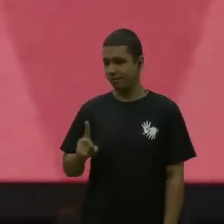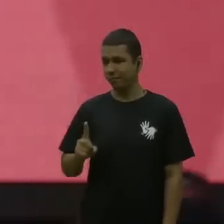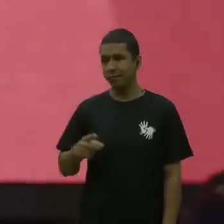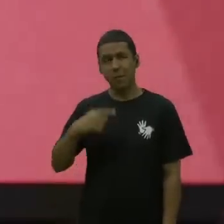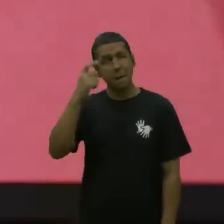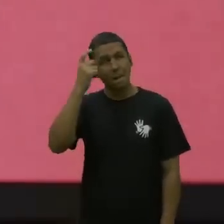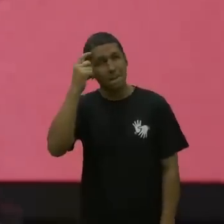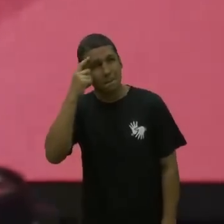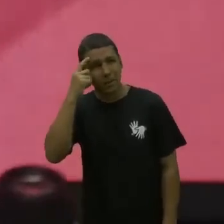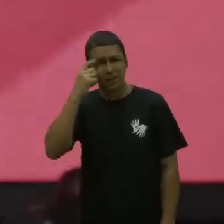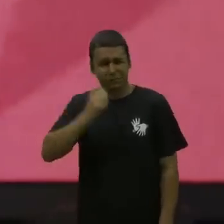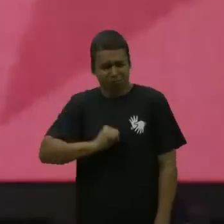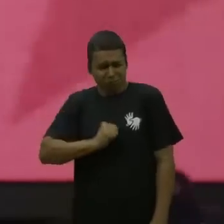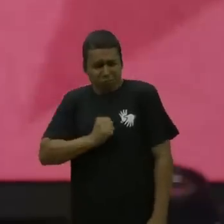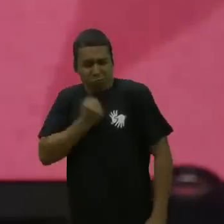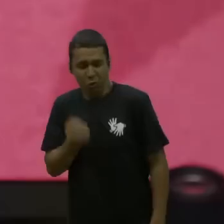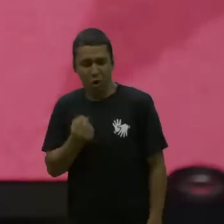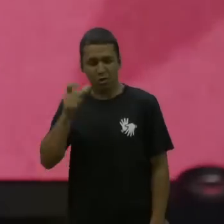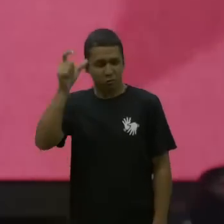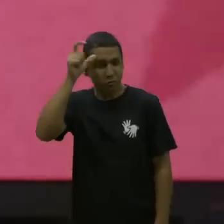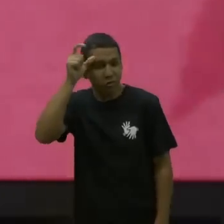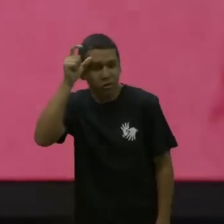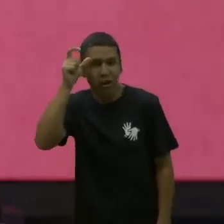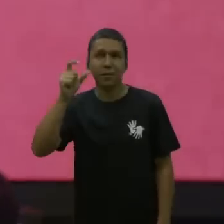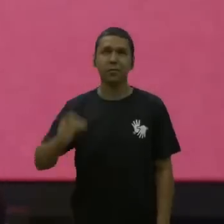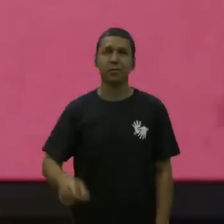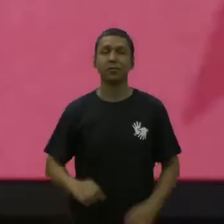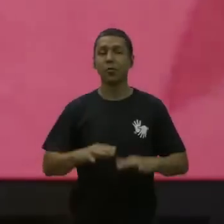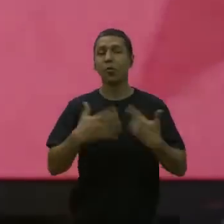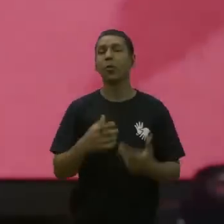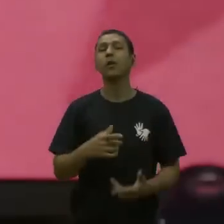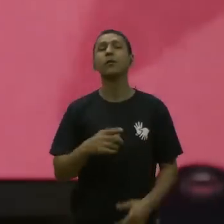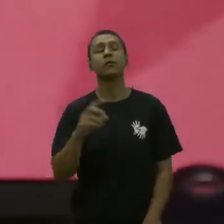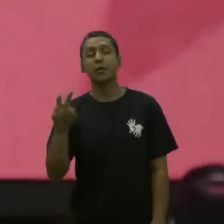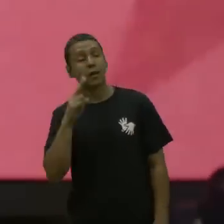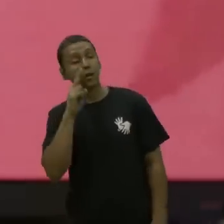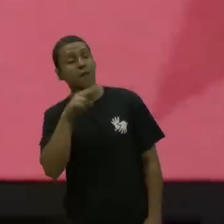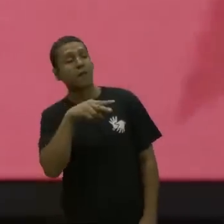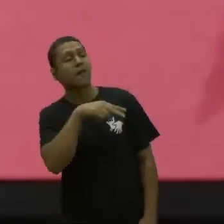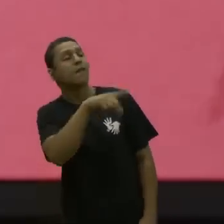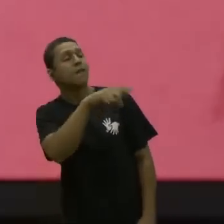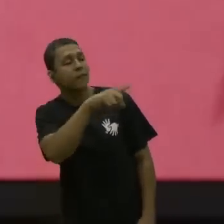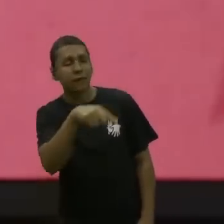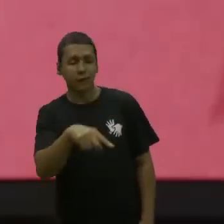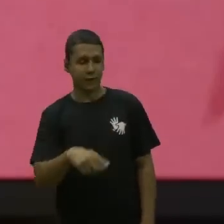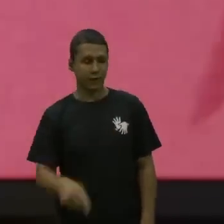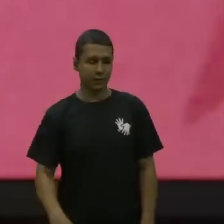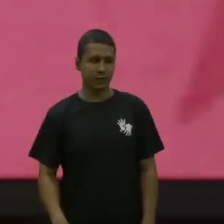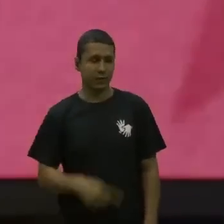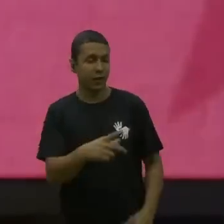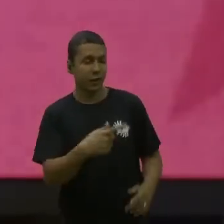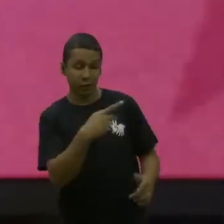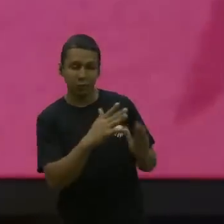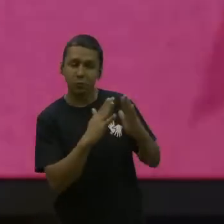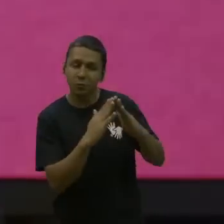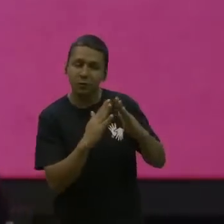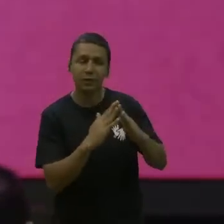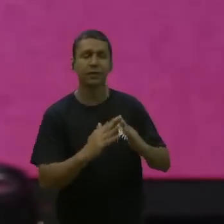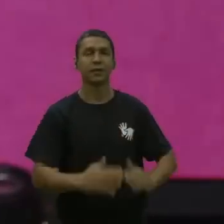Pensa no ódio que ele sente quando ele vê você, quando ele vê a tua